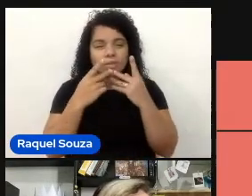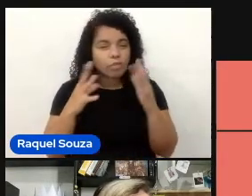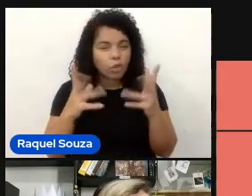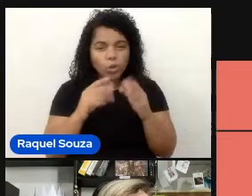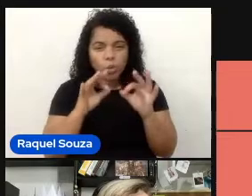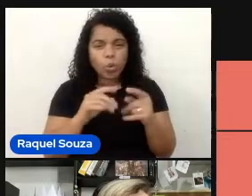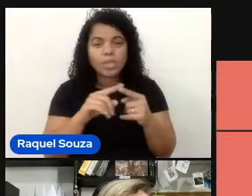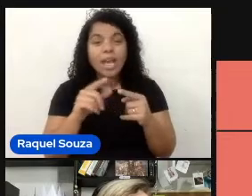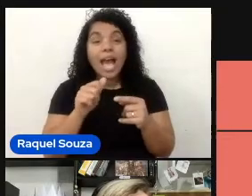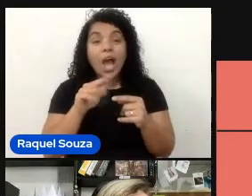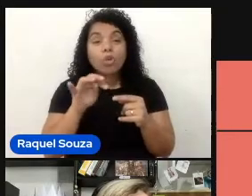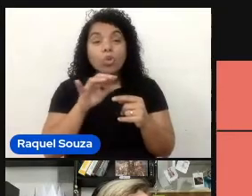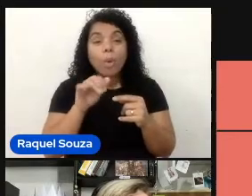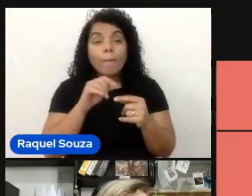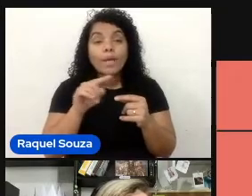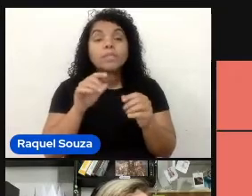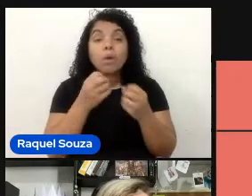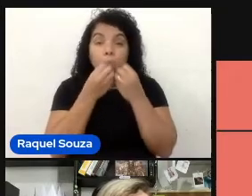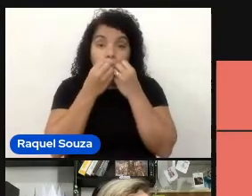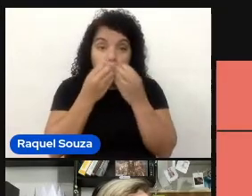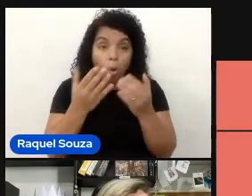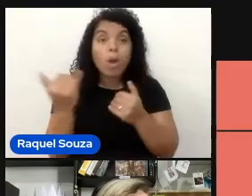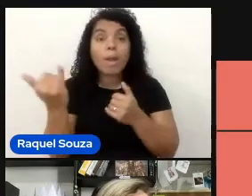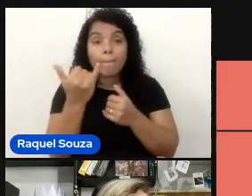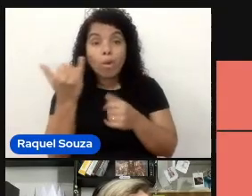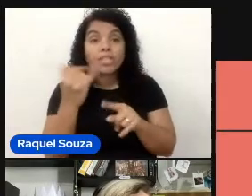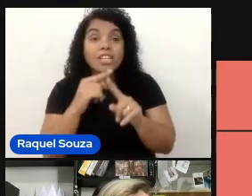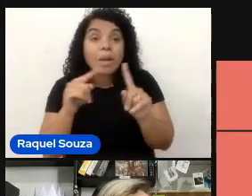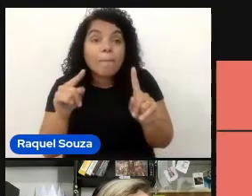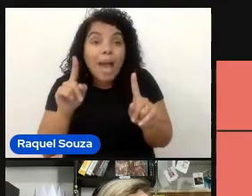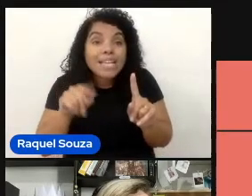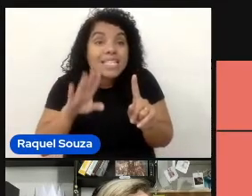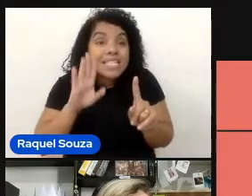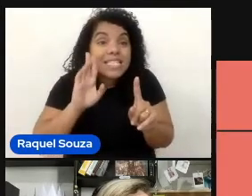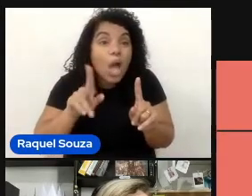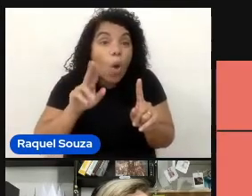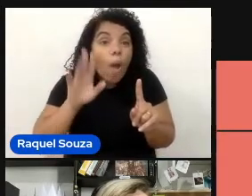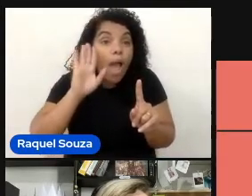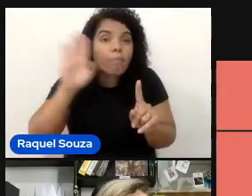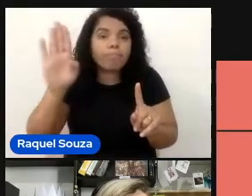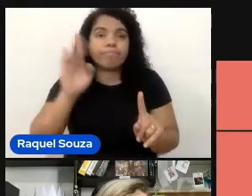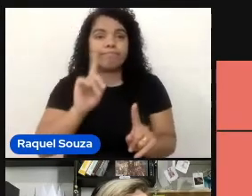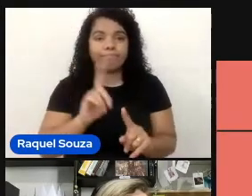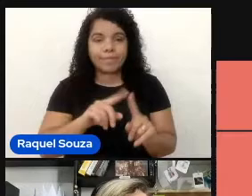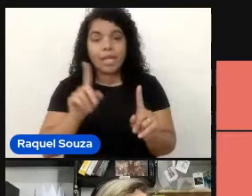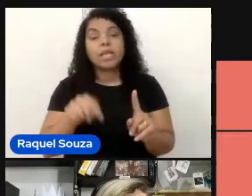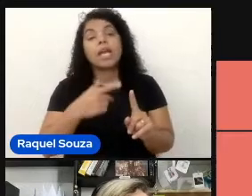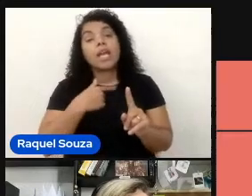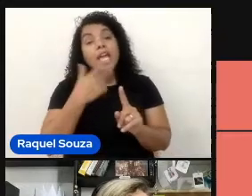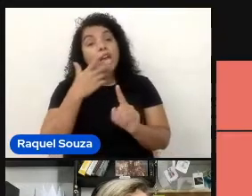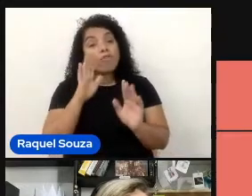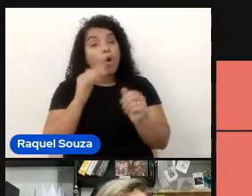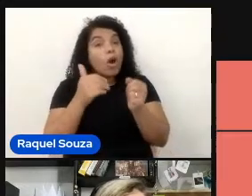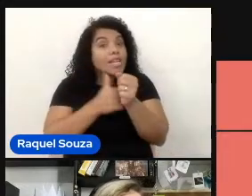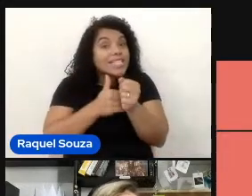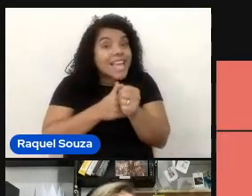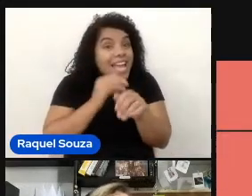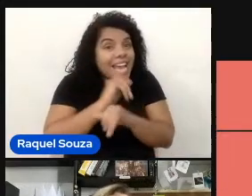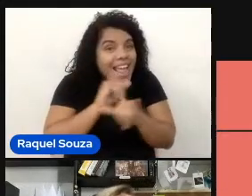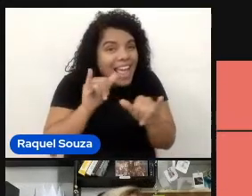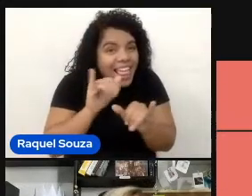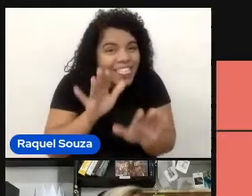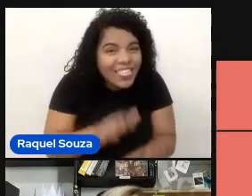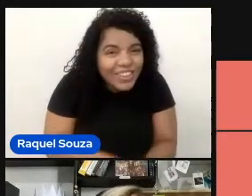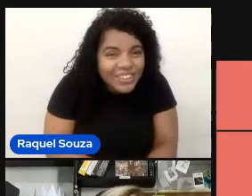que a automação ela é sim muito boa e muito importante, mas ela não é a bala de prata. Vou confessar aqui em segredo que já vi